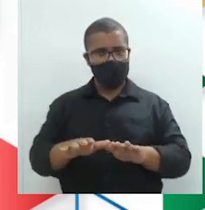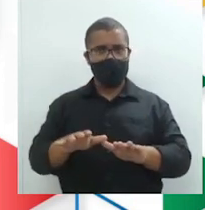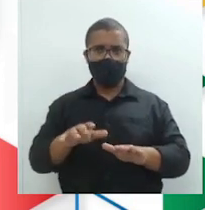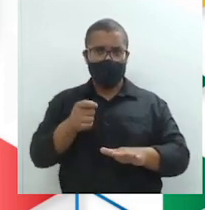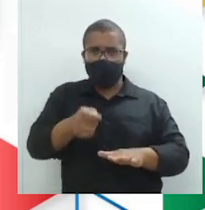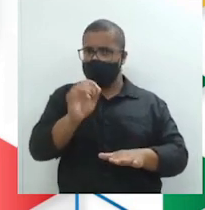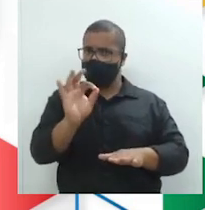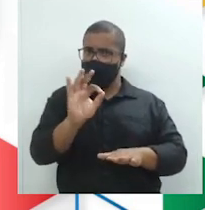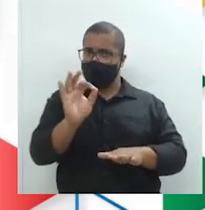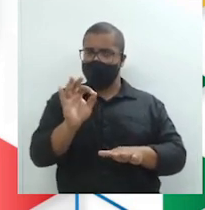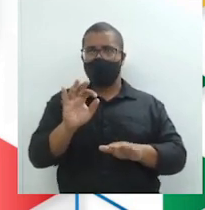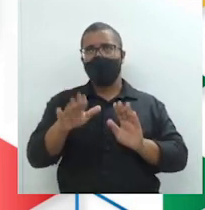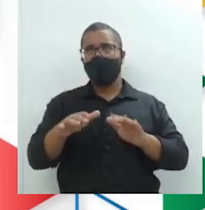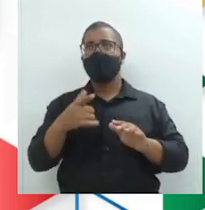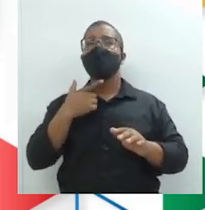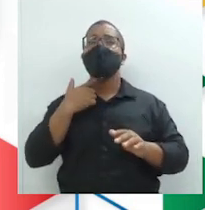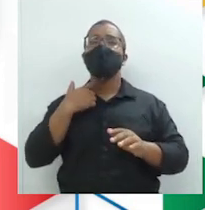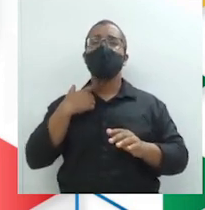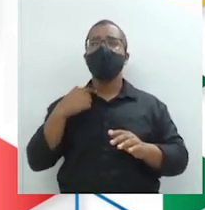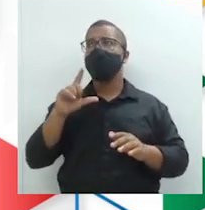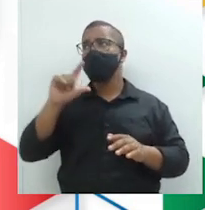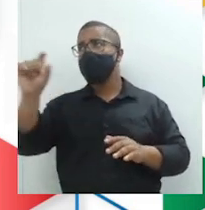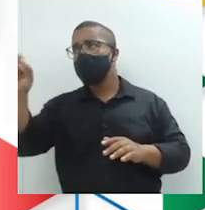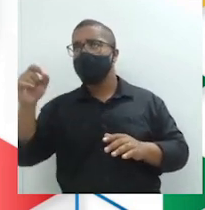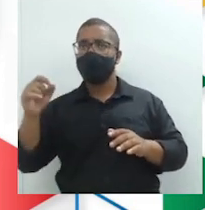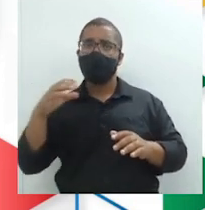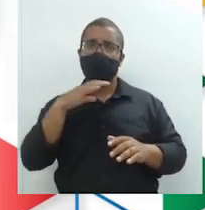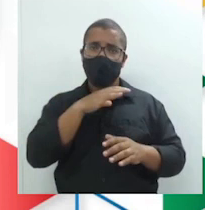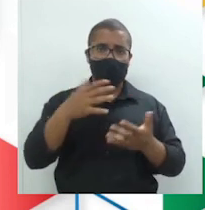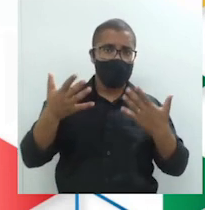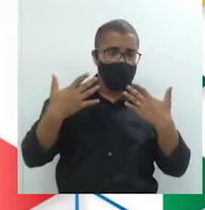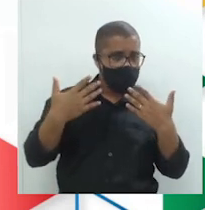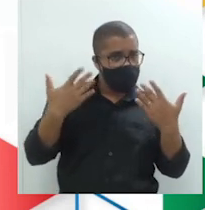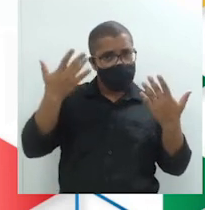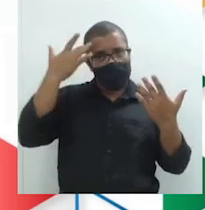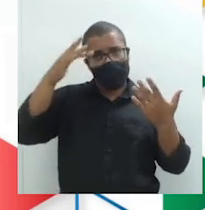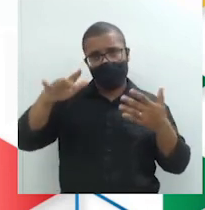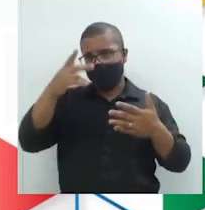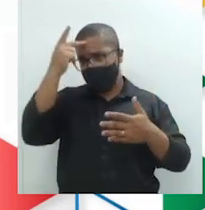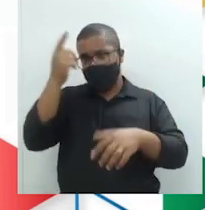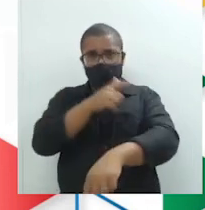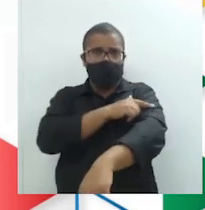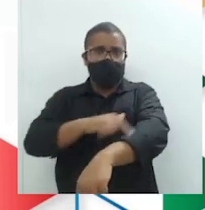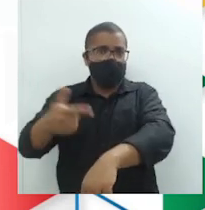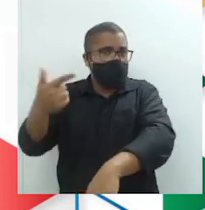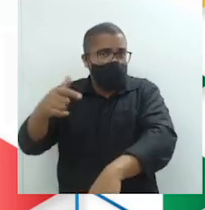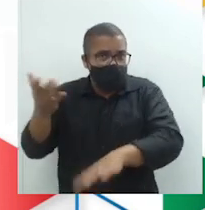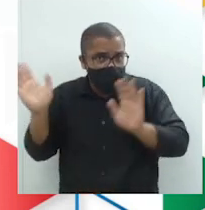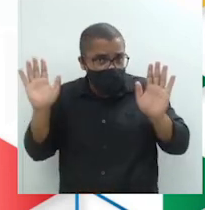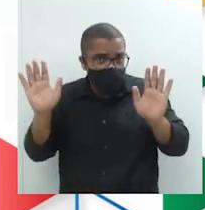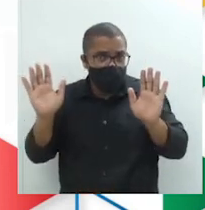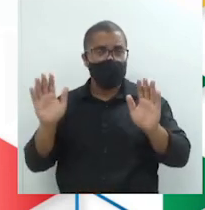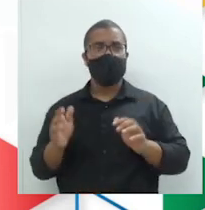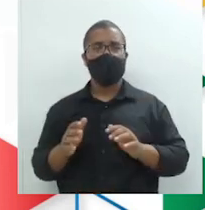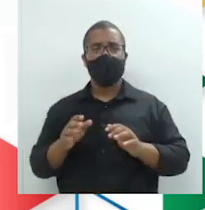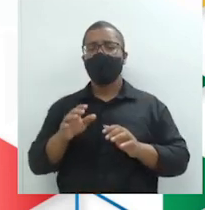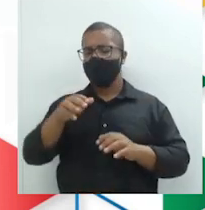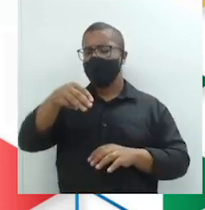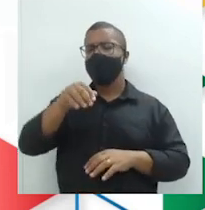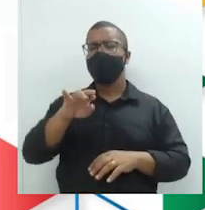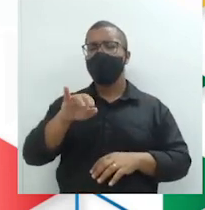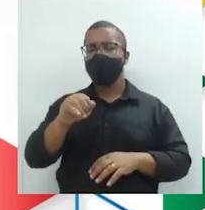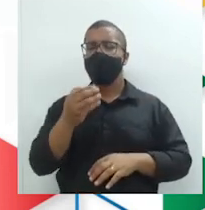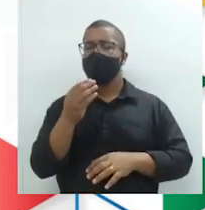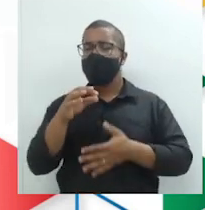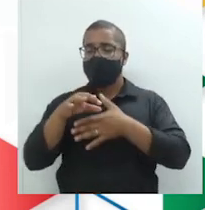há pessoas mal educadas no ambiente, etc. Vamos ver, Maria deixou de comer carne. Se ela